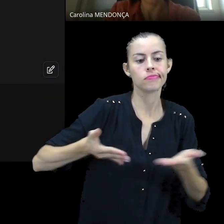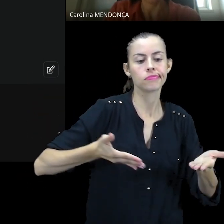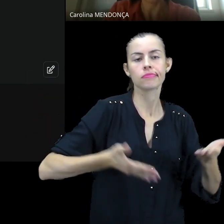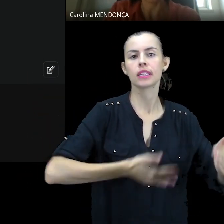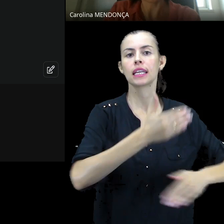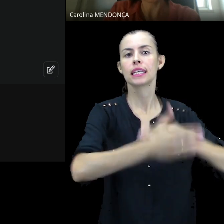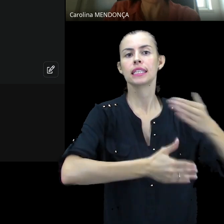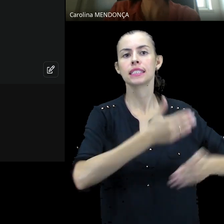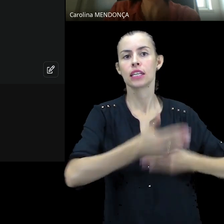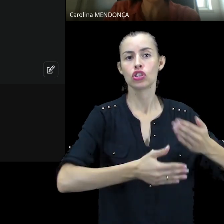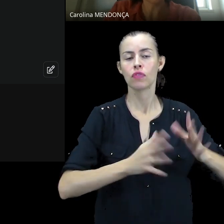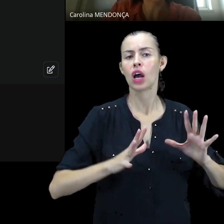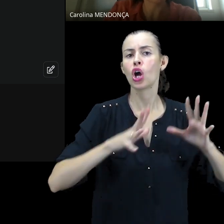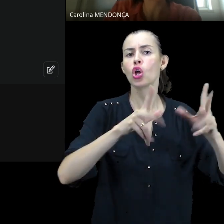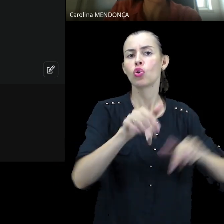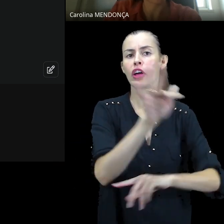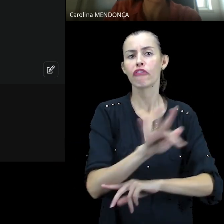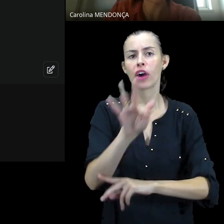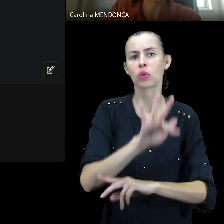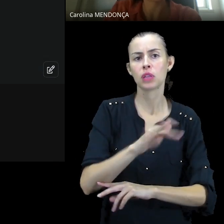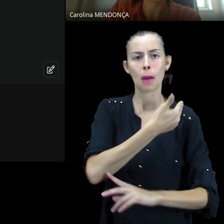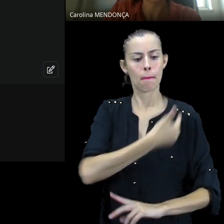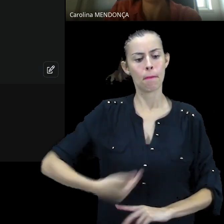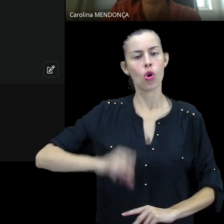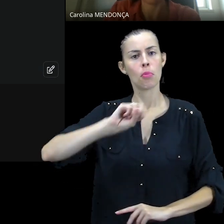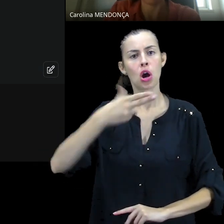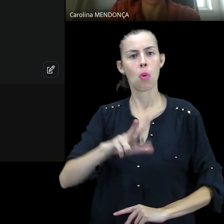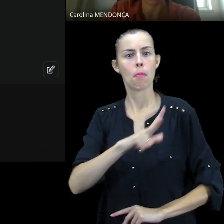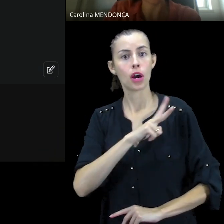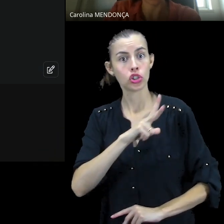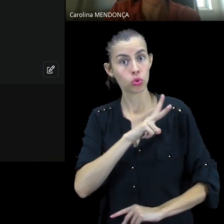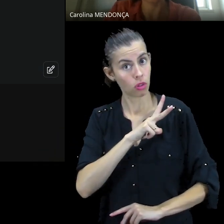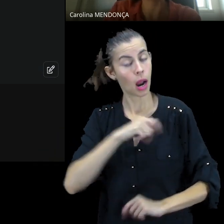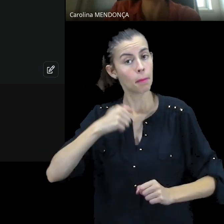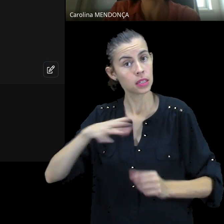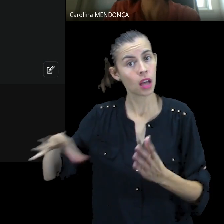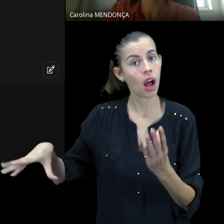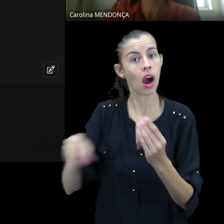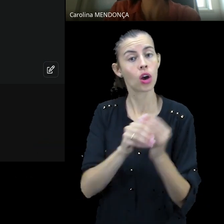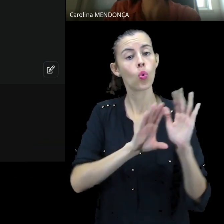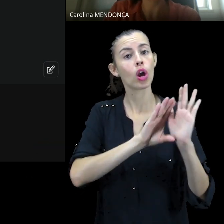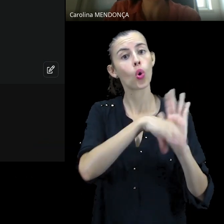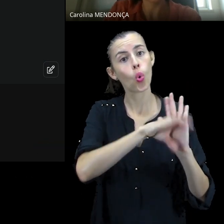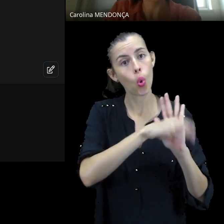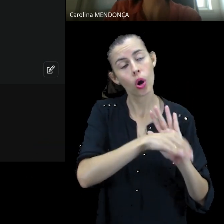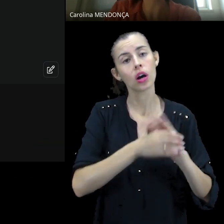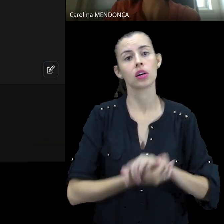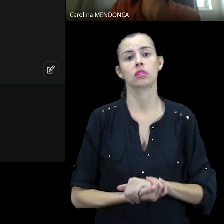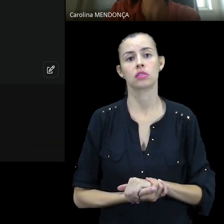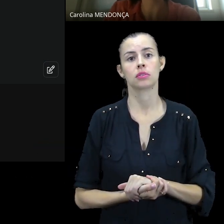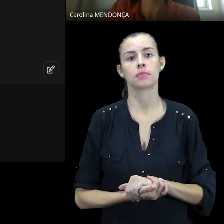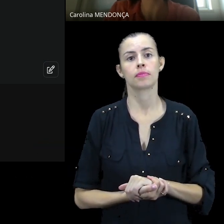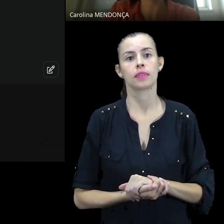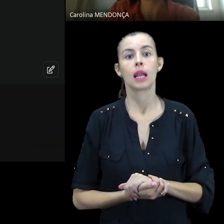para a autonomia das instituições públicas e privadas de ensino, né, de propor seus currículos,